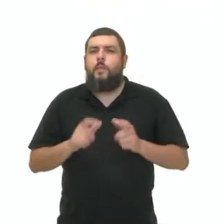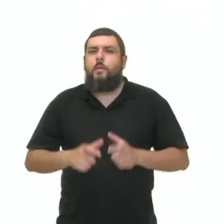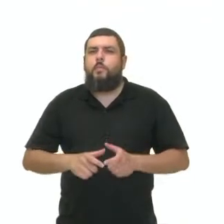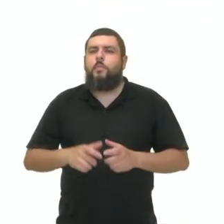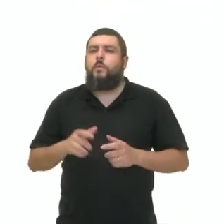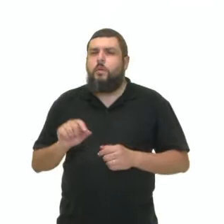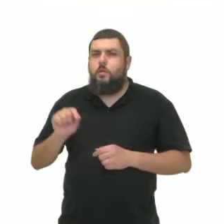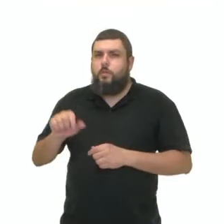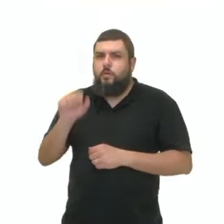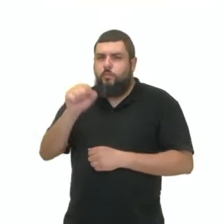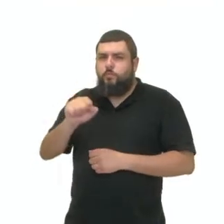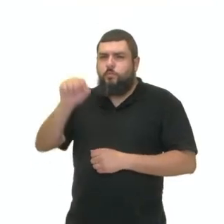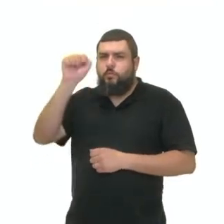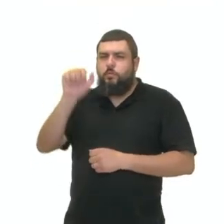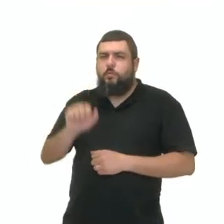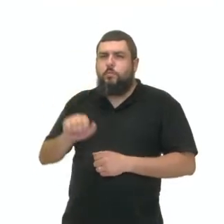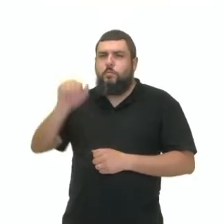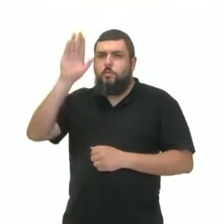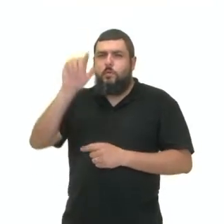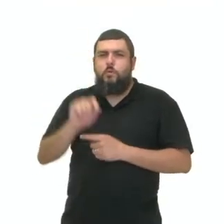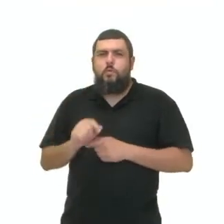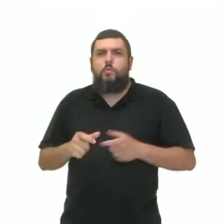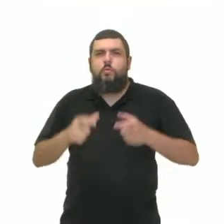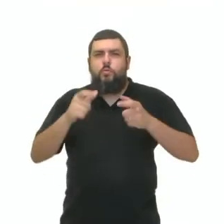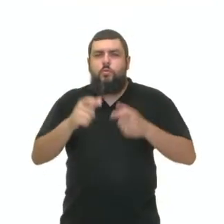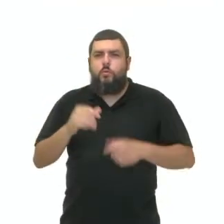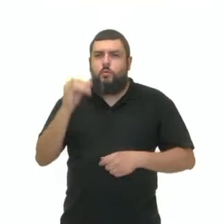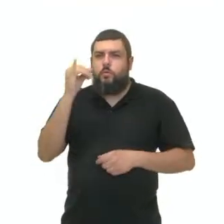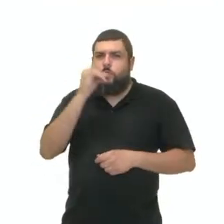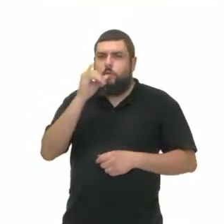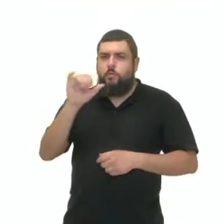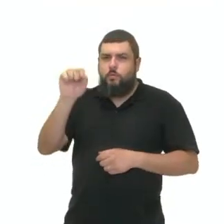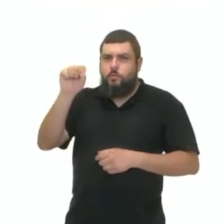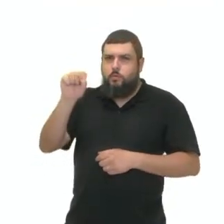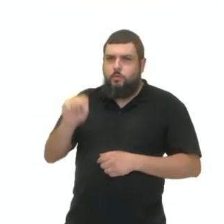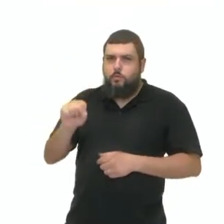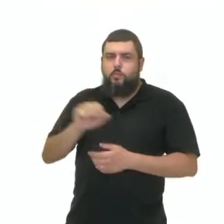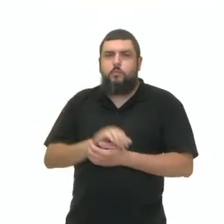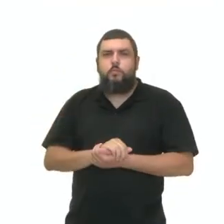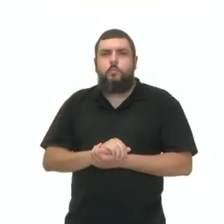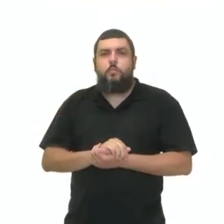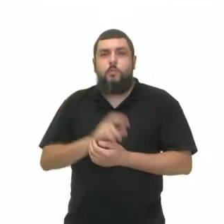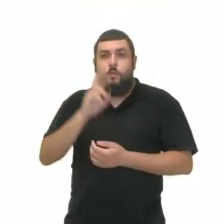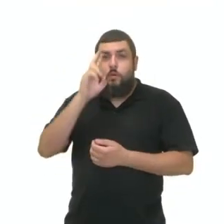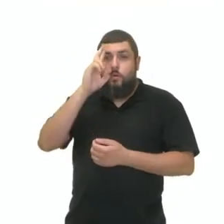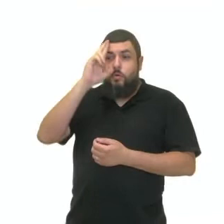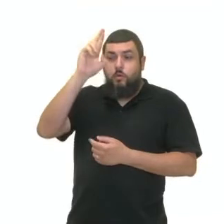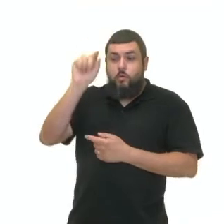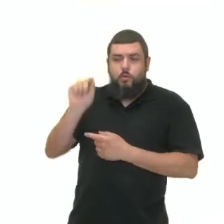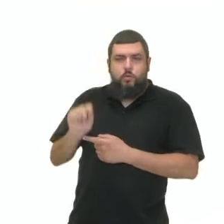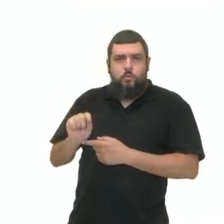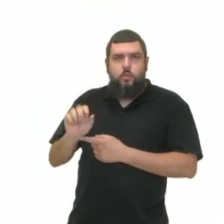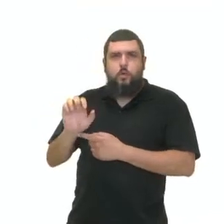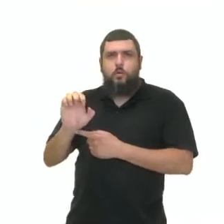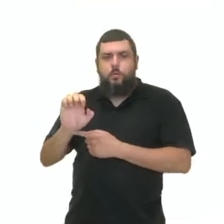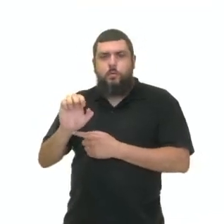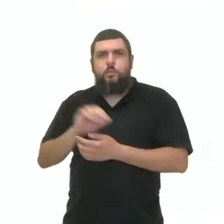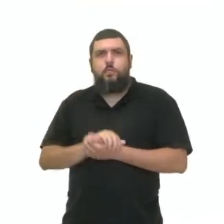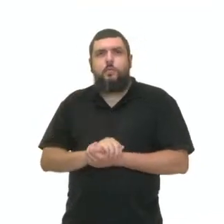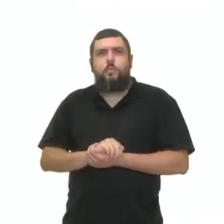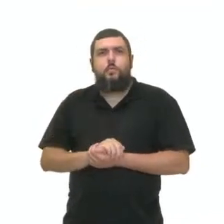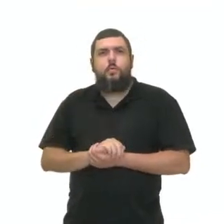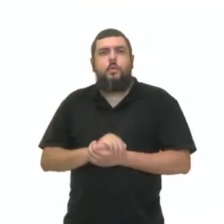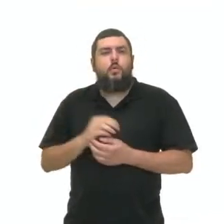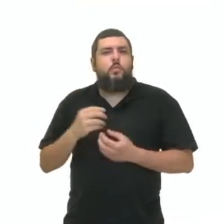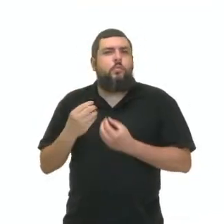aconteceu em Capua, no sul da Península Itálica. Como o Sr. Roberto comentou, foi liderada por Espartaco. Ele foi capturado pelos romanos no norte